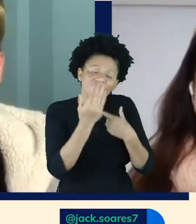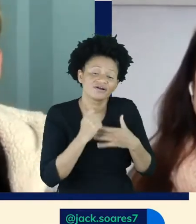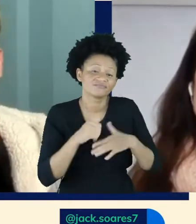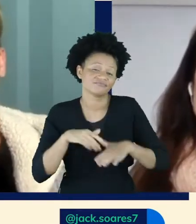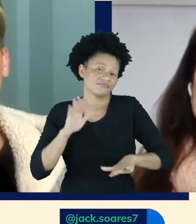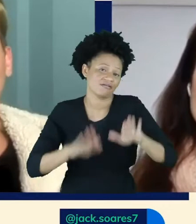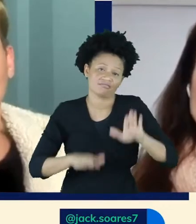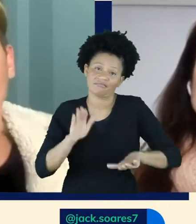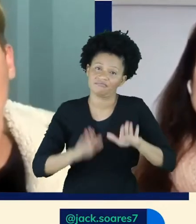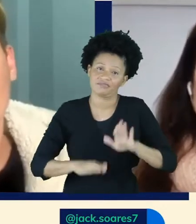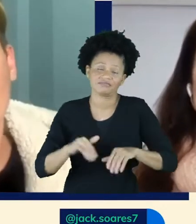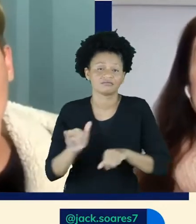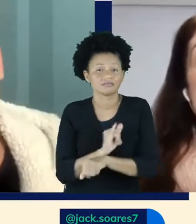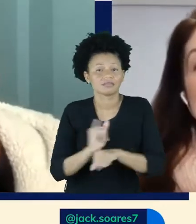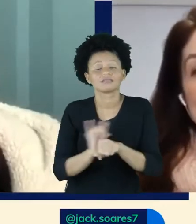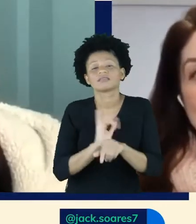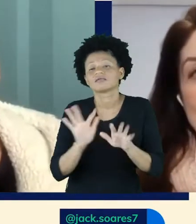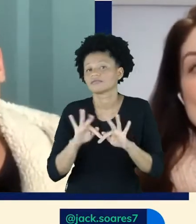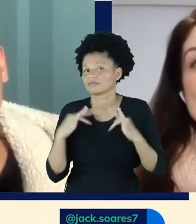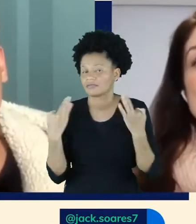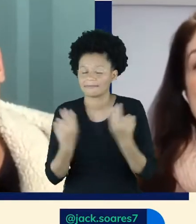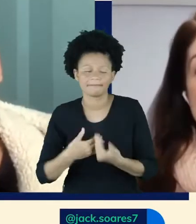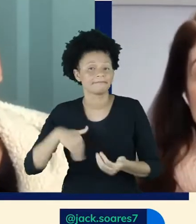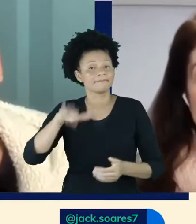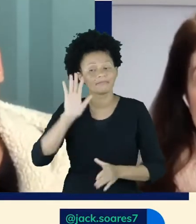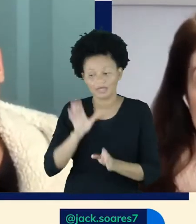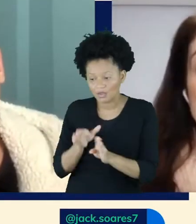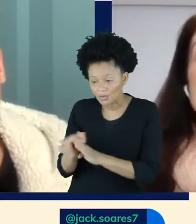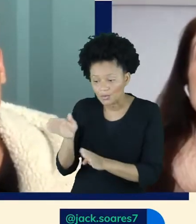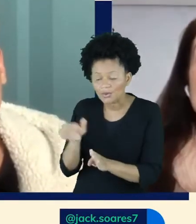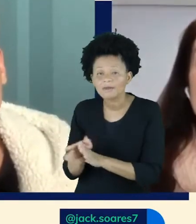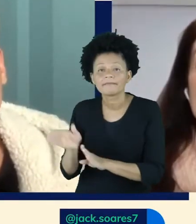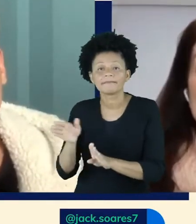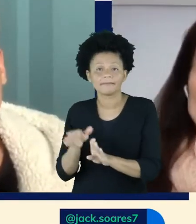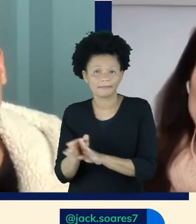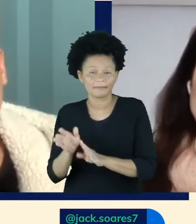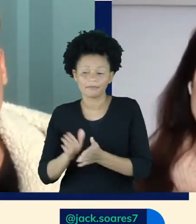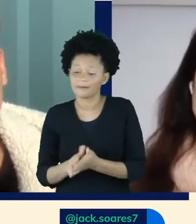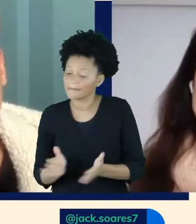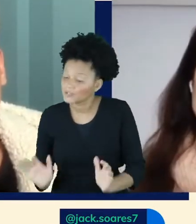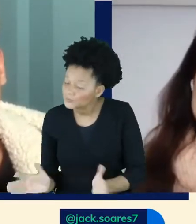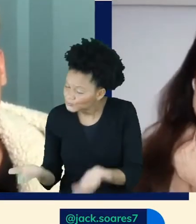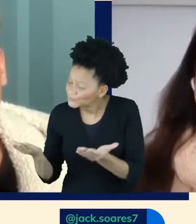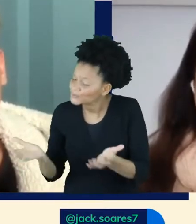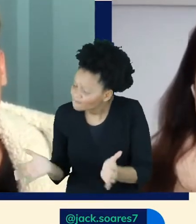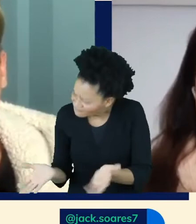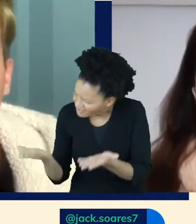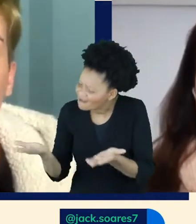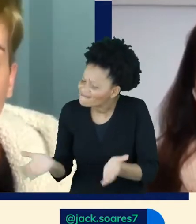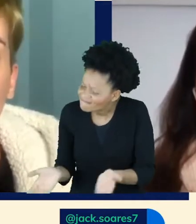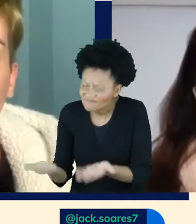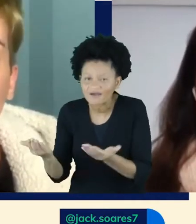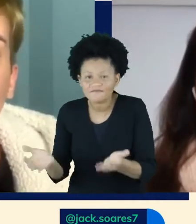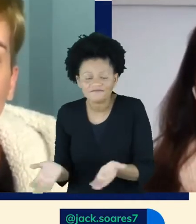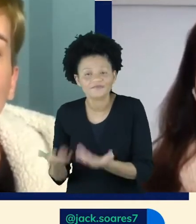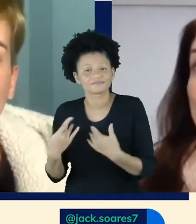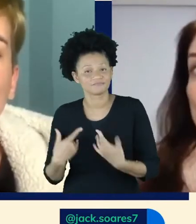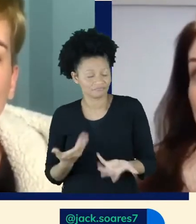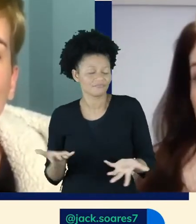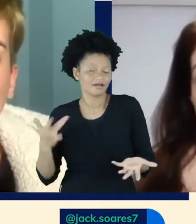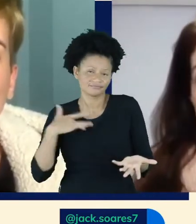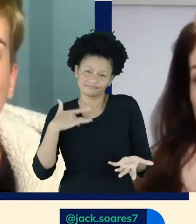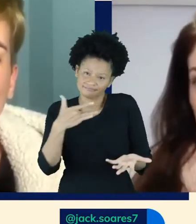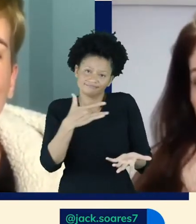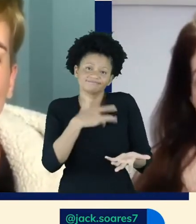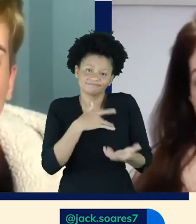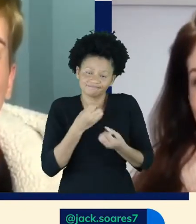Tá. O que é mais orientado é que quanto mais você incentivar a autonomia, mais saudável para a criança também. Né?